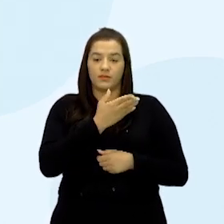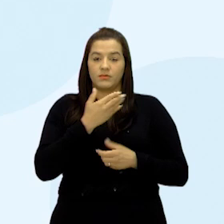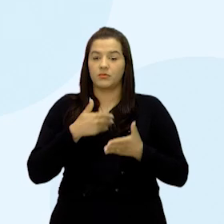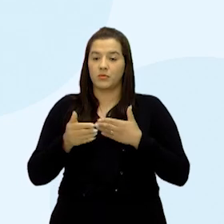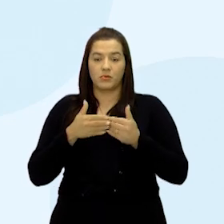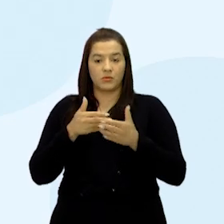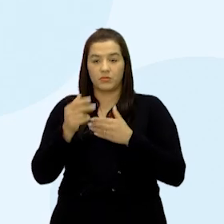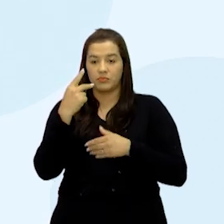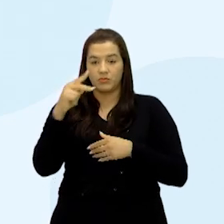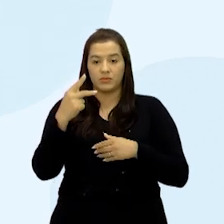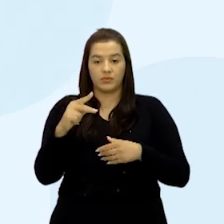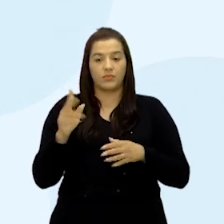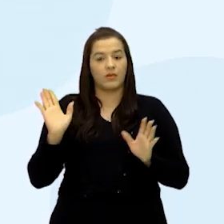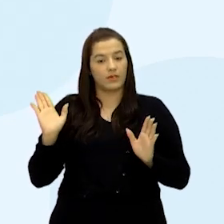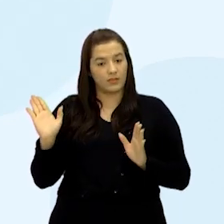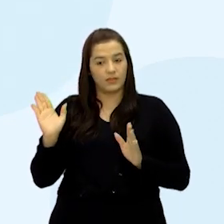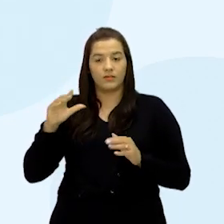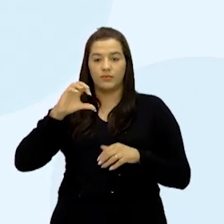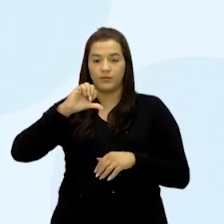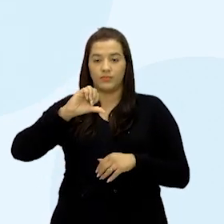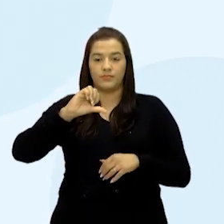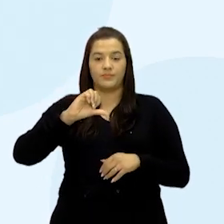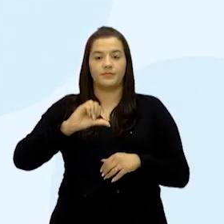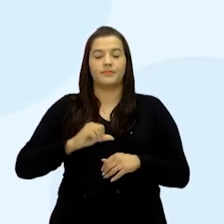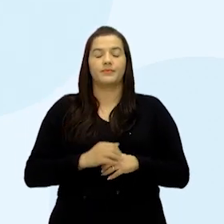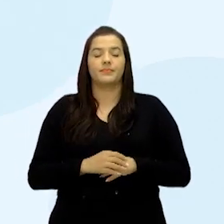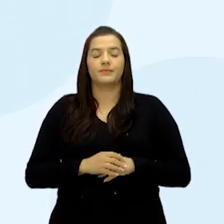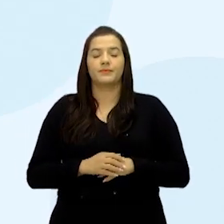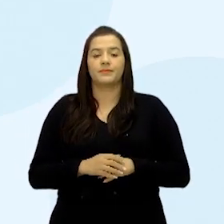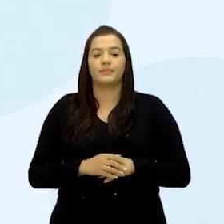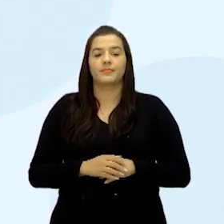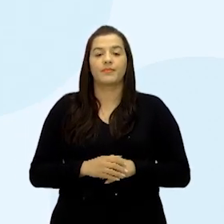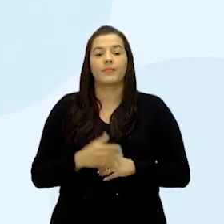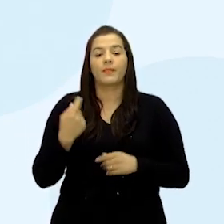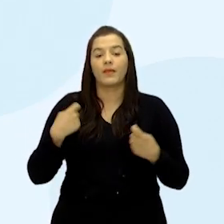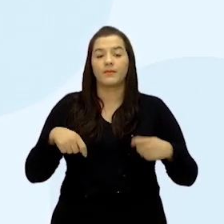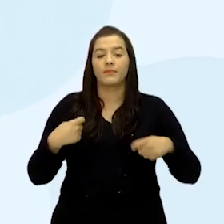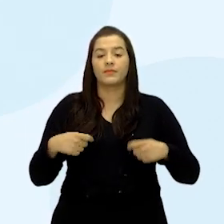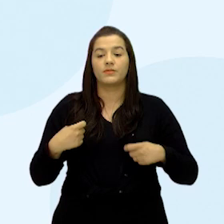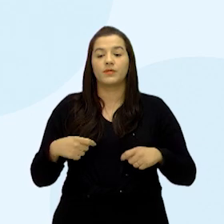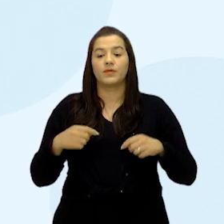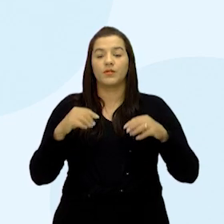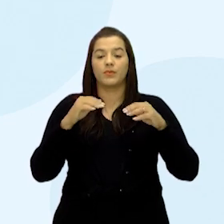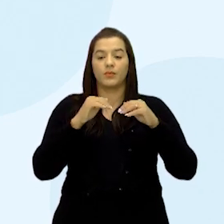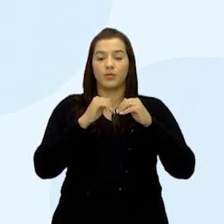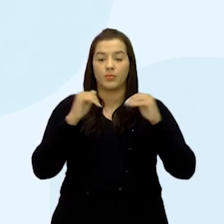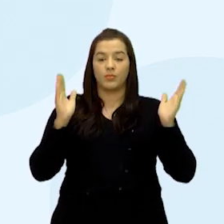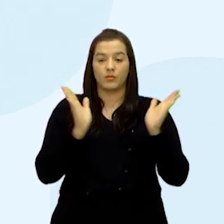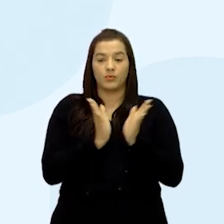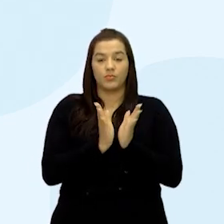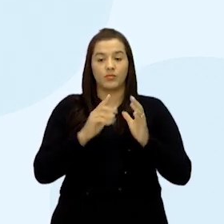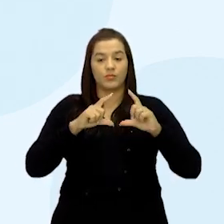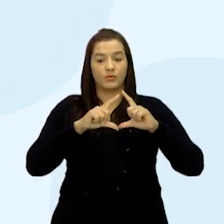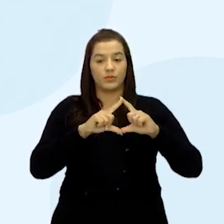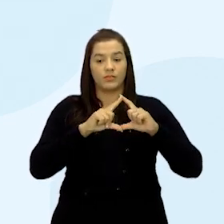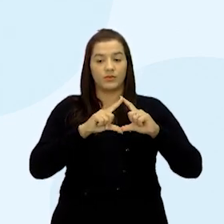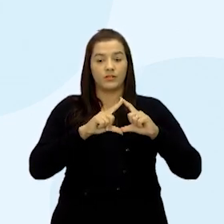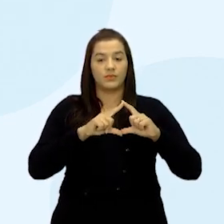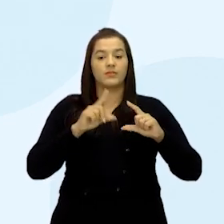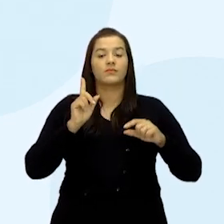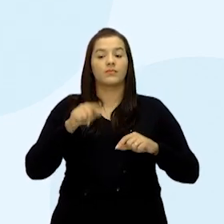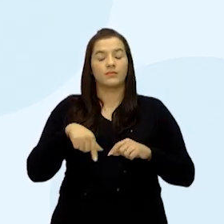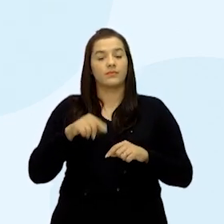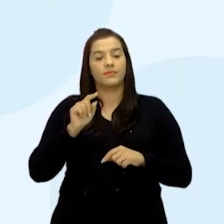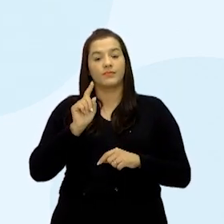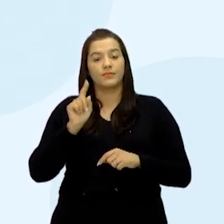for o seu. No caso, 9. Muito bem. E aí eu tenho que usar o retângulo mesmo. Agora que é um comando mesmo, né? Agora a gente